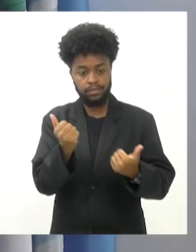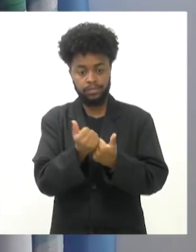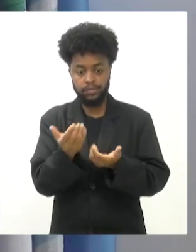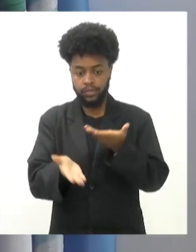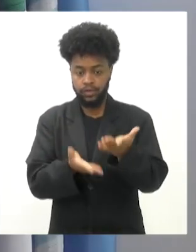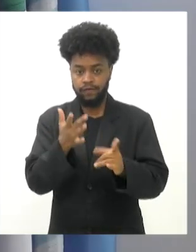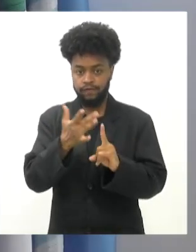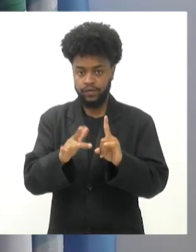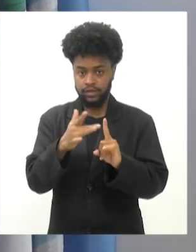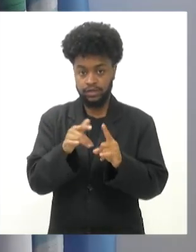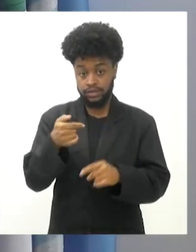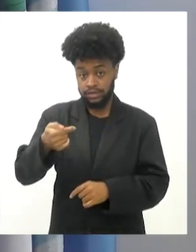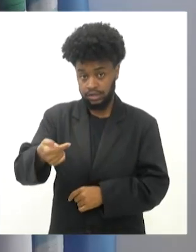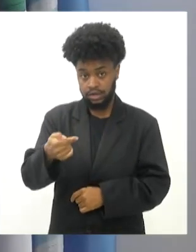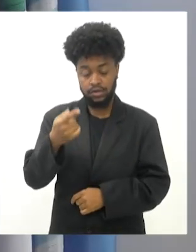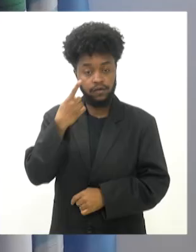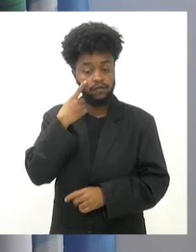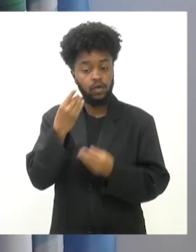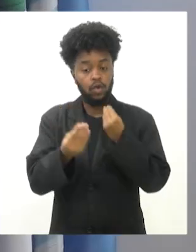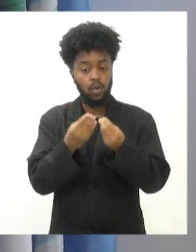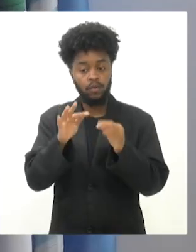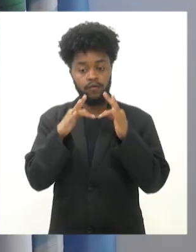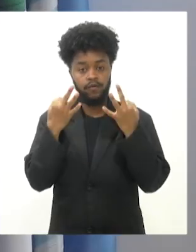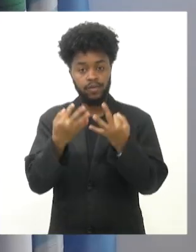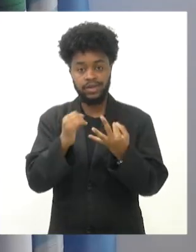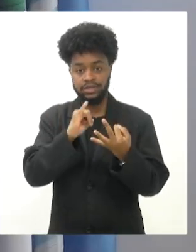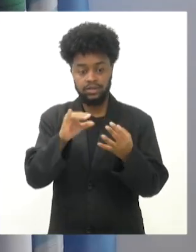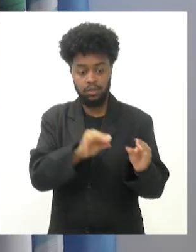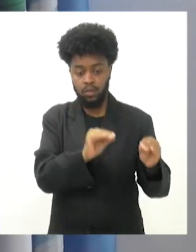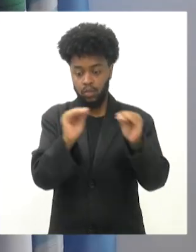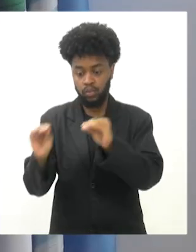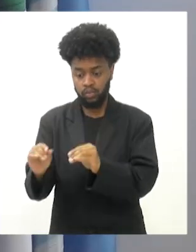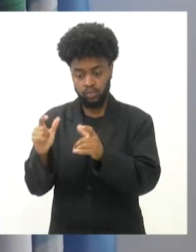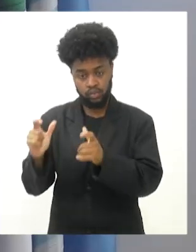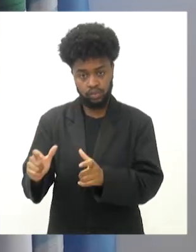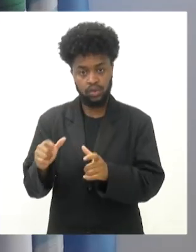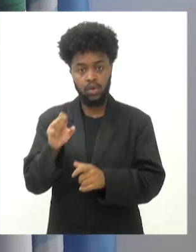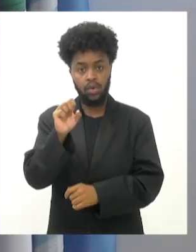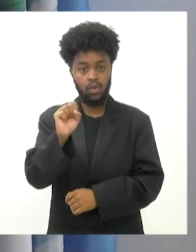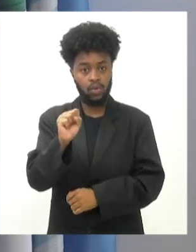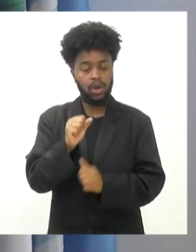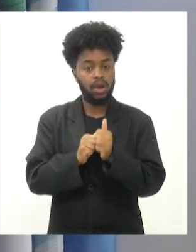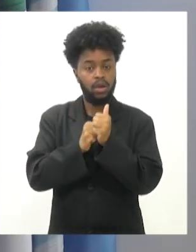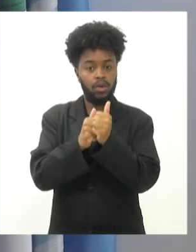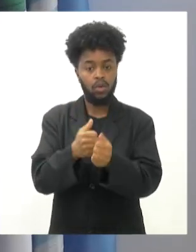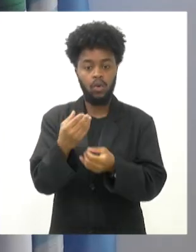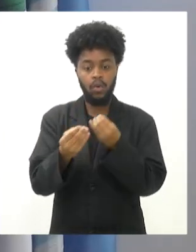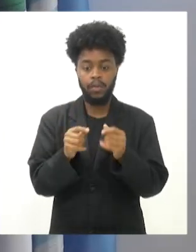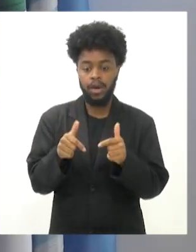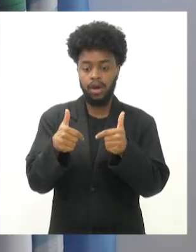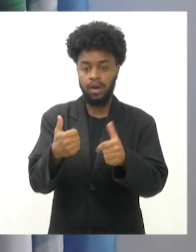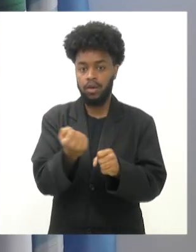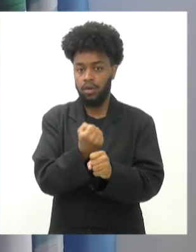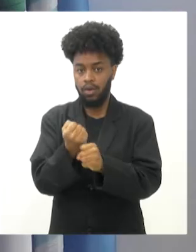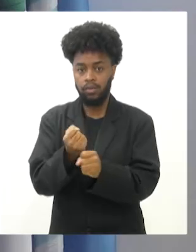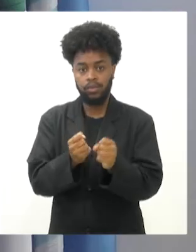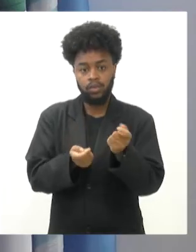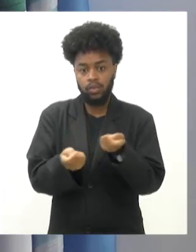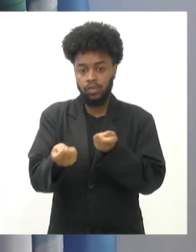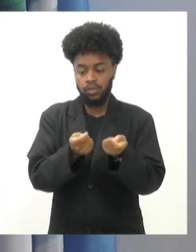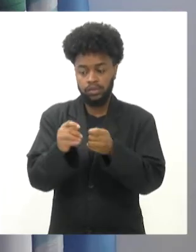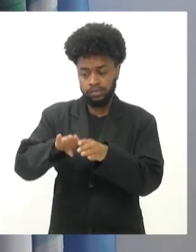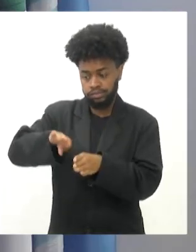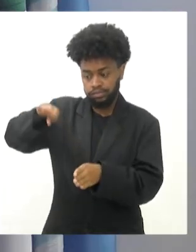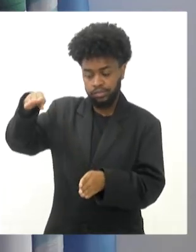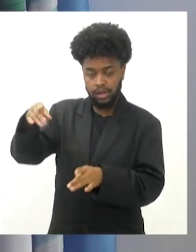vítimas. 7. Verificar a situação das famílias removidas e reassentadas. 8. Acompanhar a execução das obras de contenção de encostas,